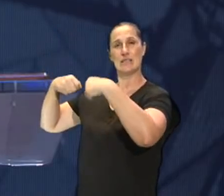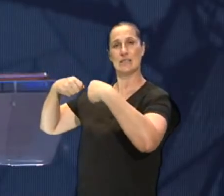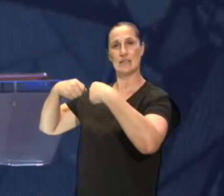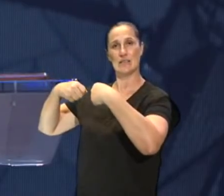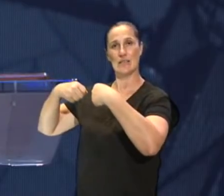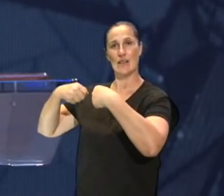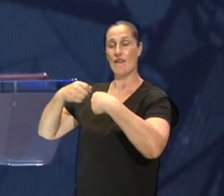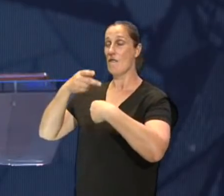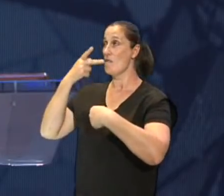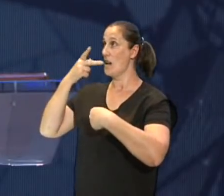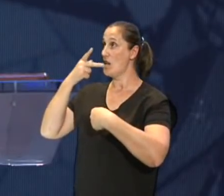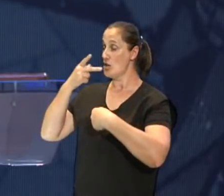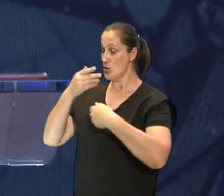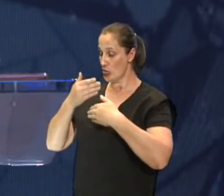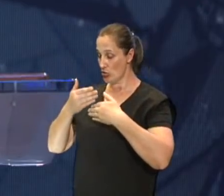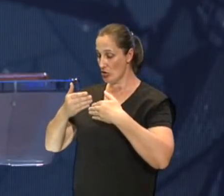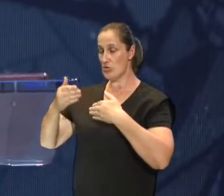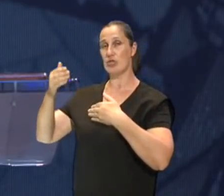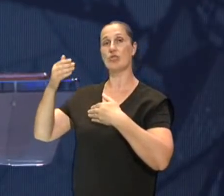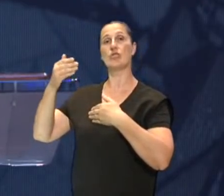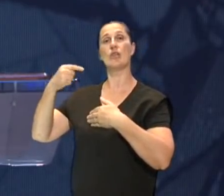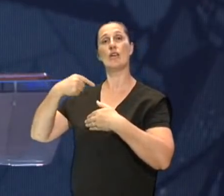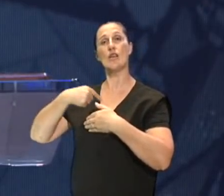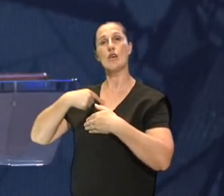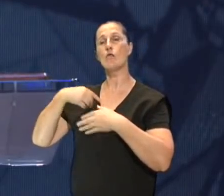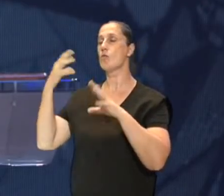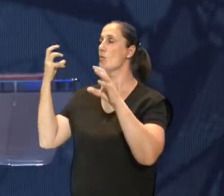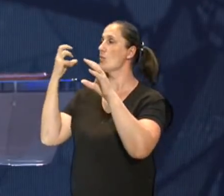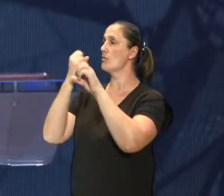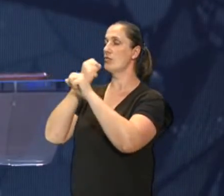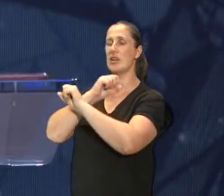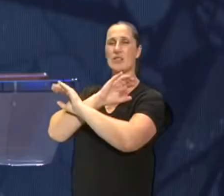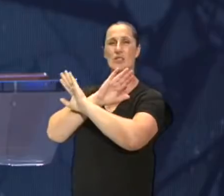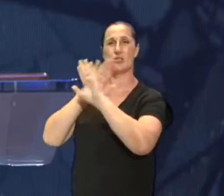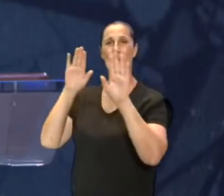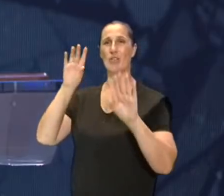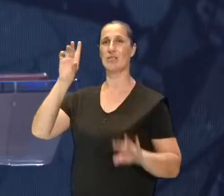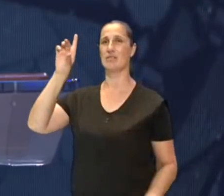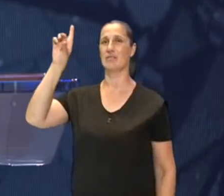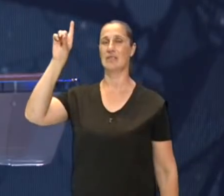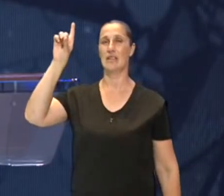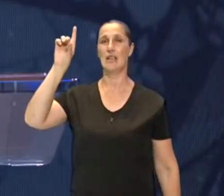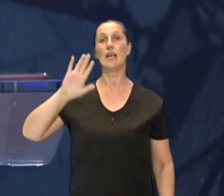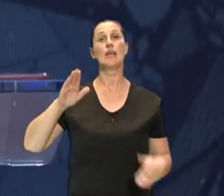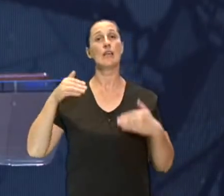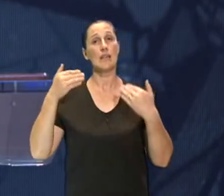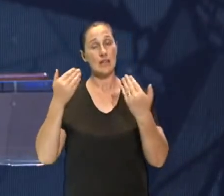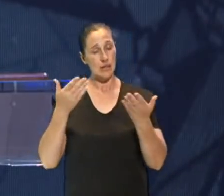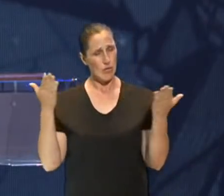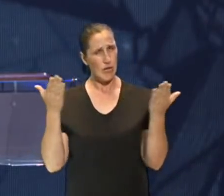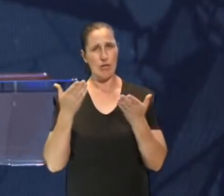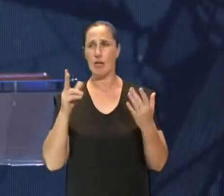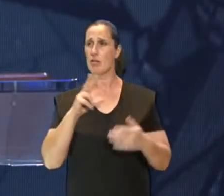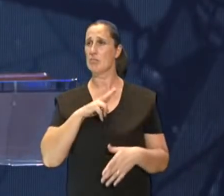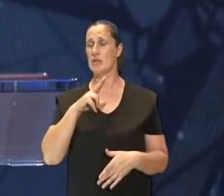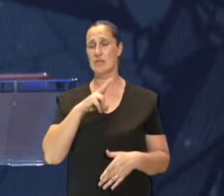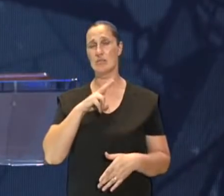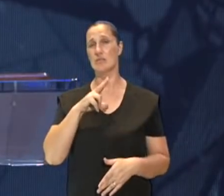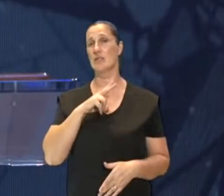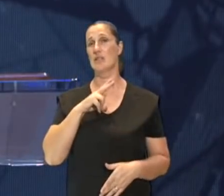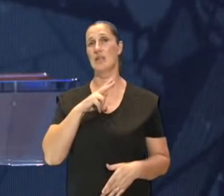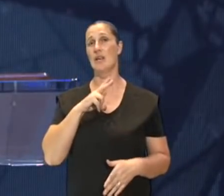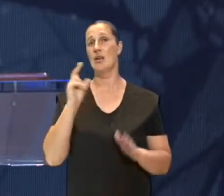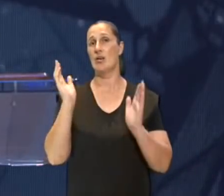eu vou depender exclusivamente do Senhor. Então curva a tua fronte agora e, numa atitude